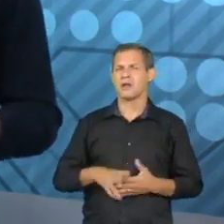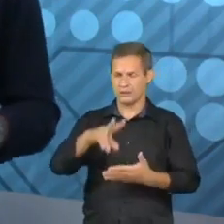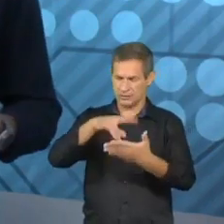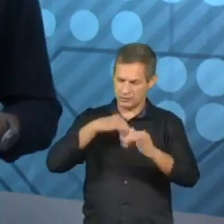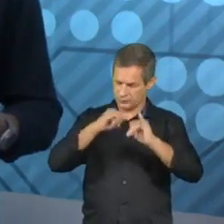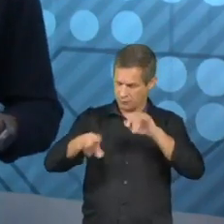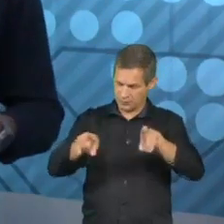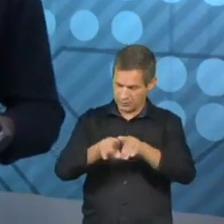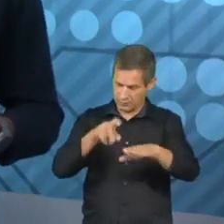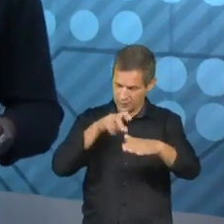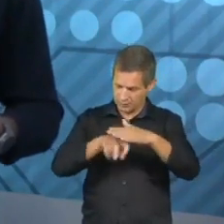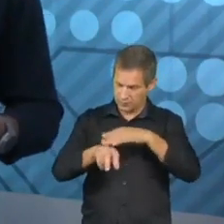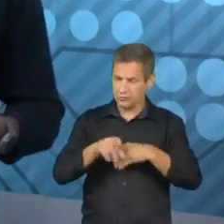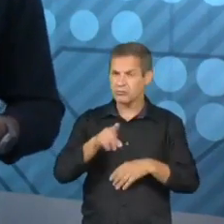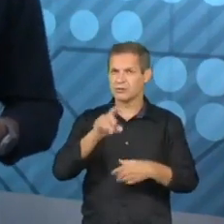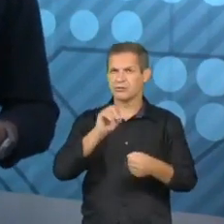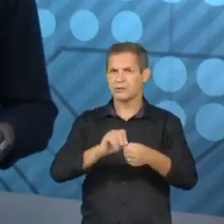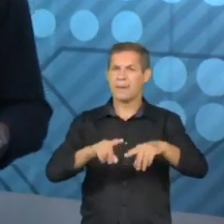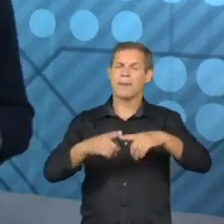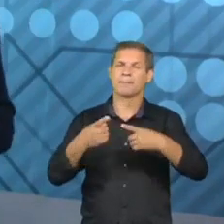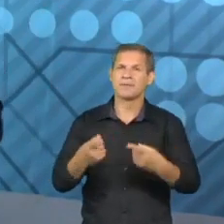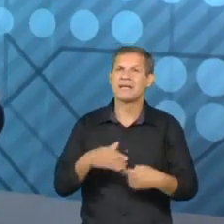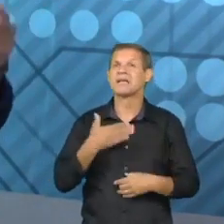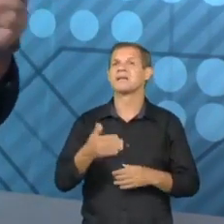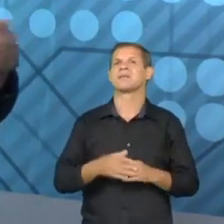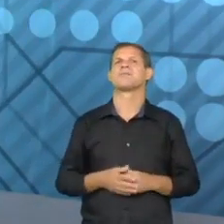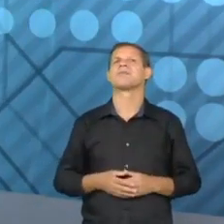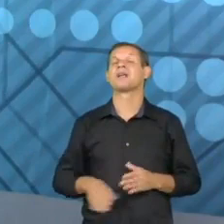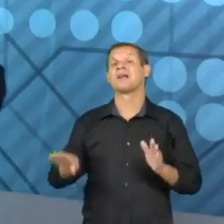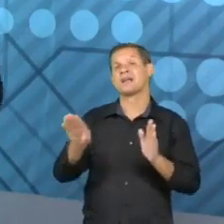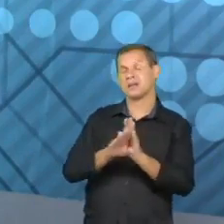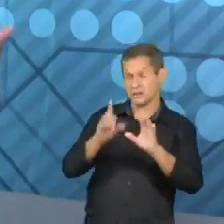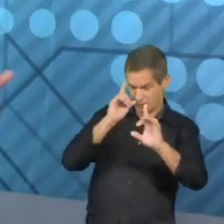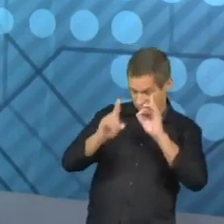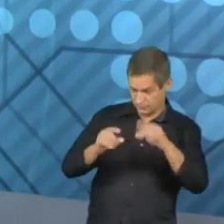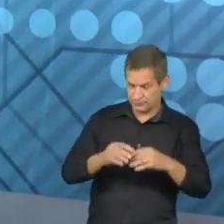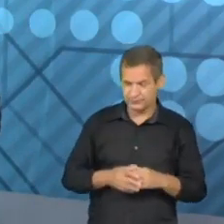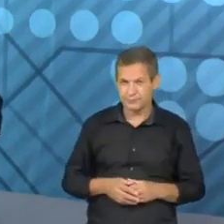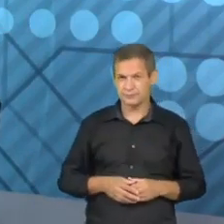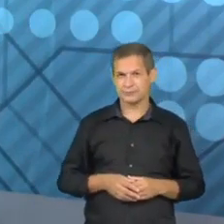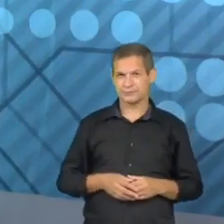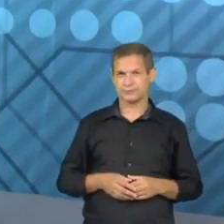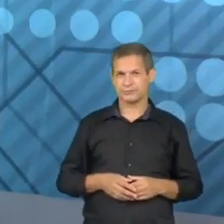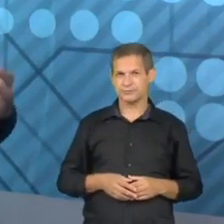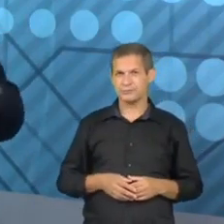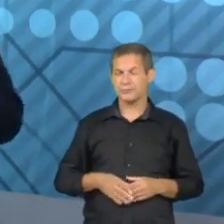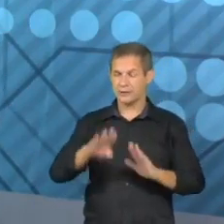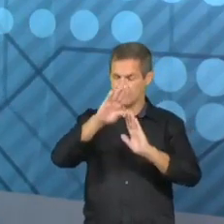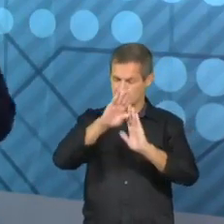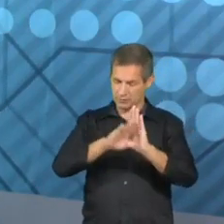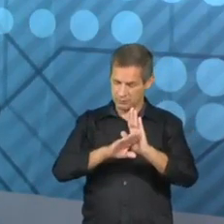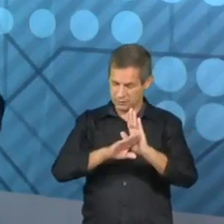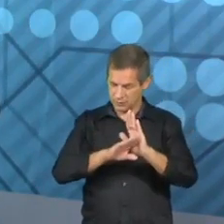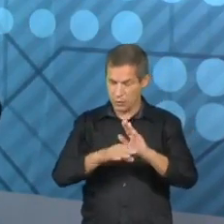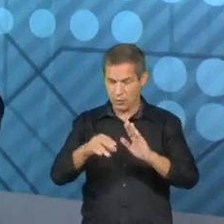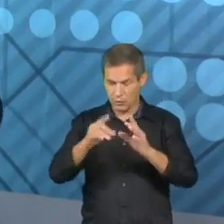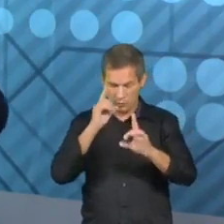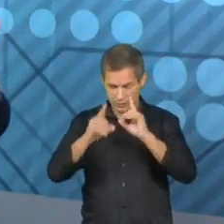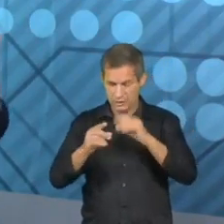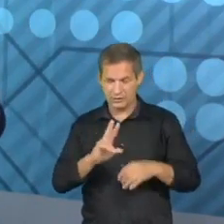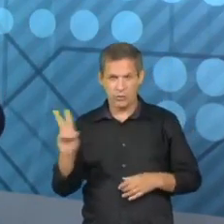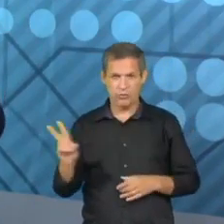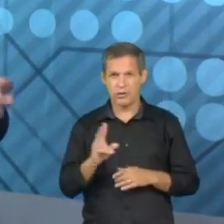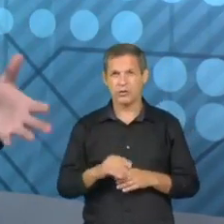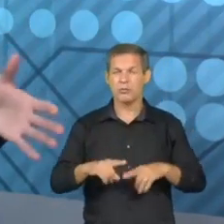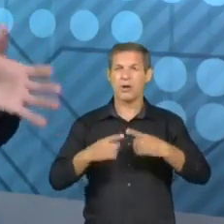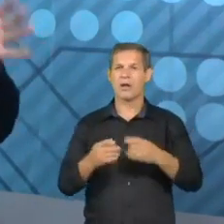mensagem e alguma ação que você faz, né? Então, chega o dado, ele é processado, o dado normalmente ele vem em valores